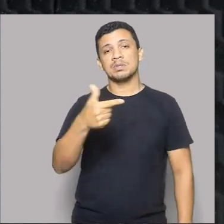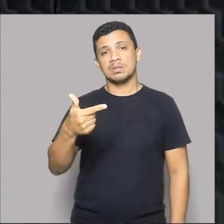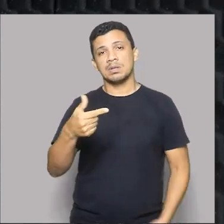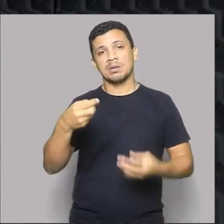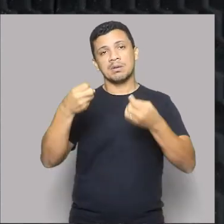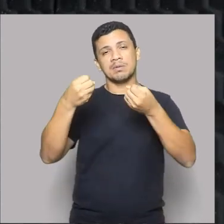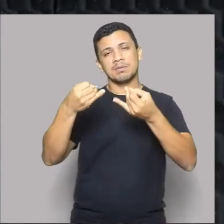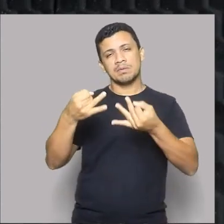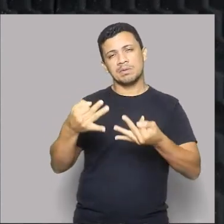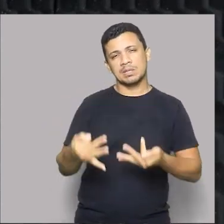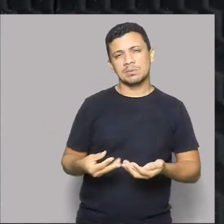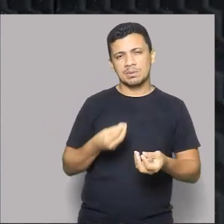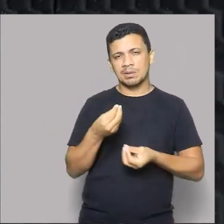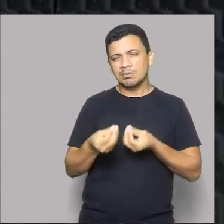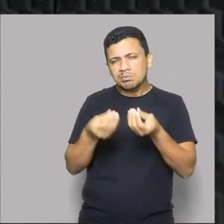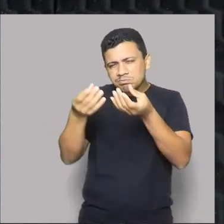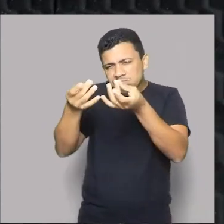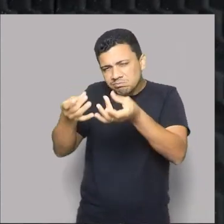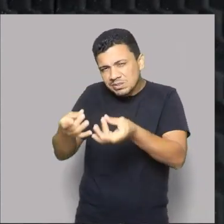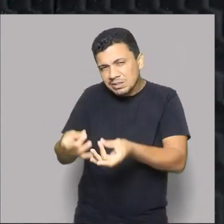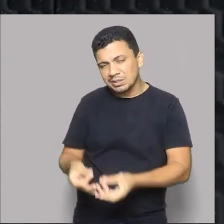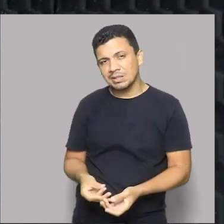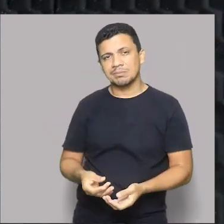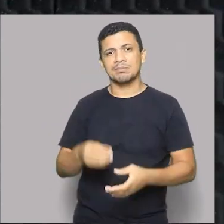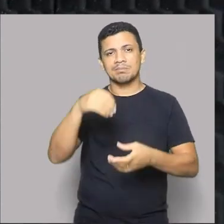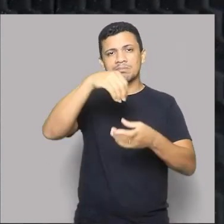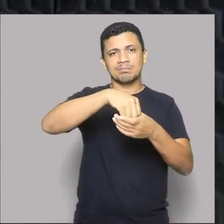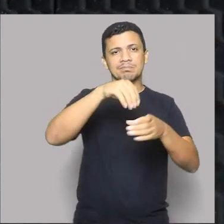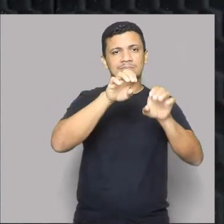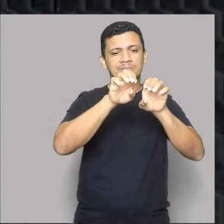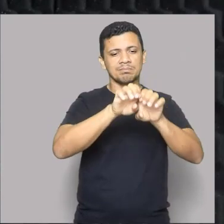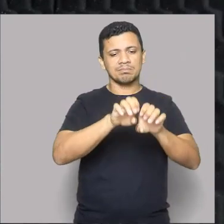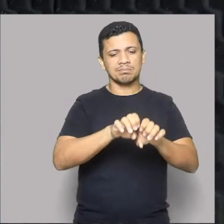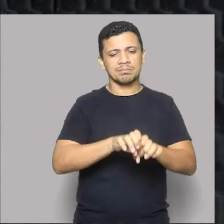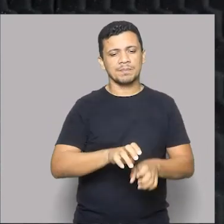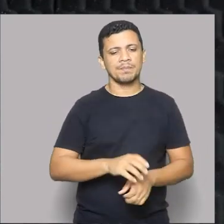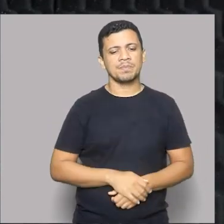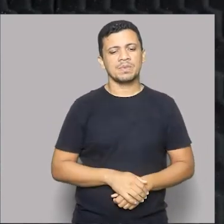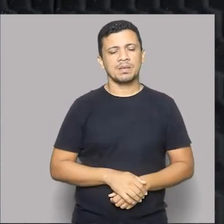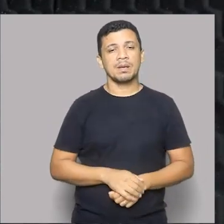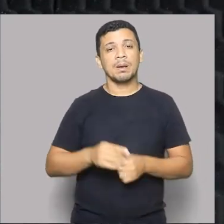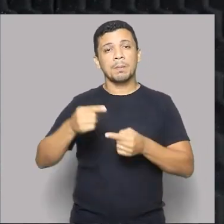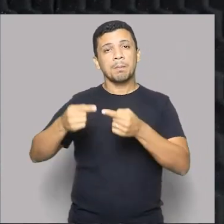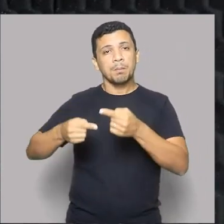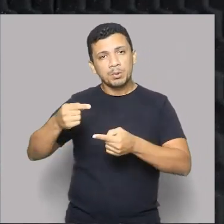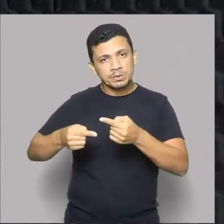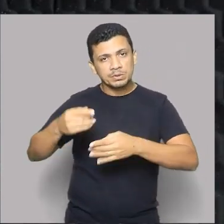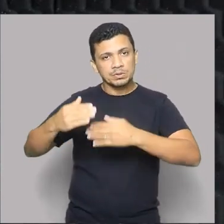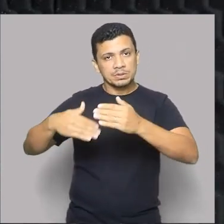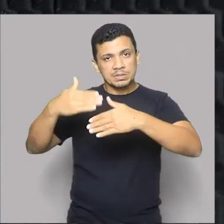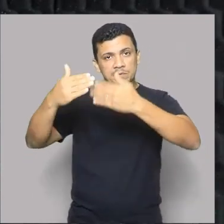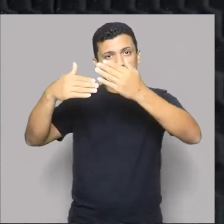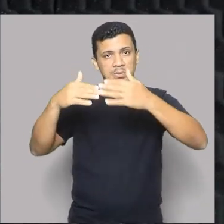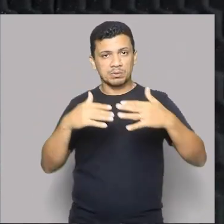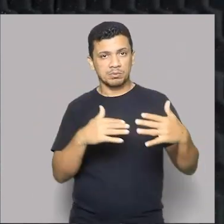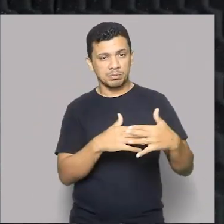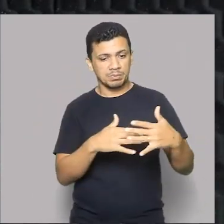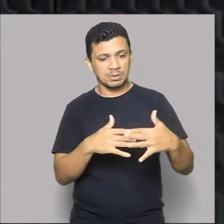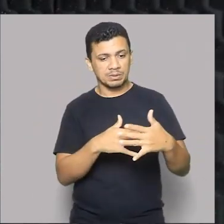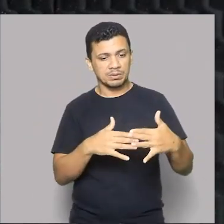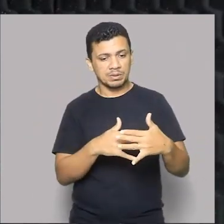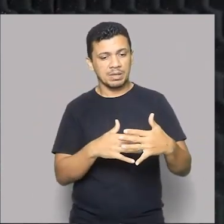esses meandros da infraestrutura. Olha o que o artigo 182 nos diz, que a política de desenvolvimento urbano é